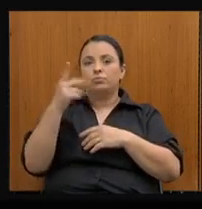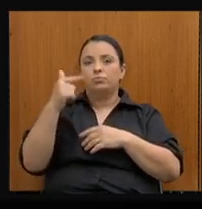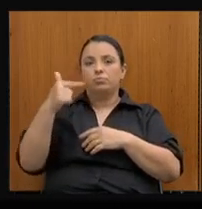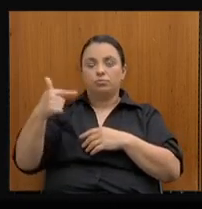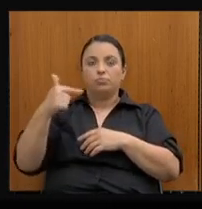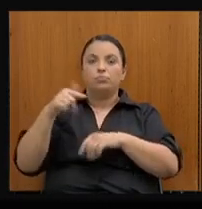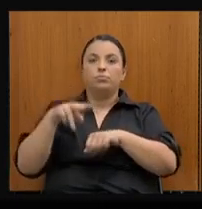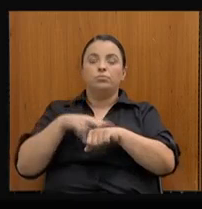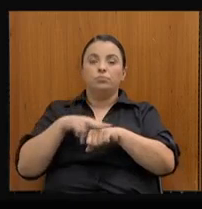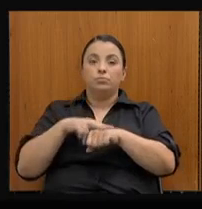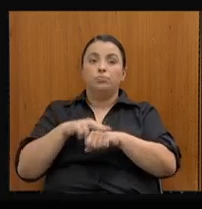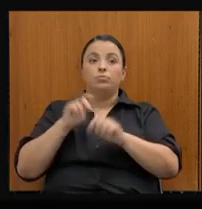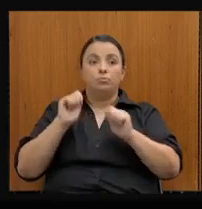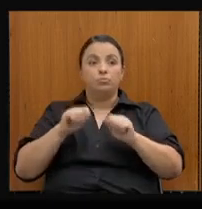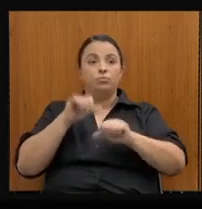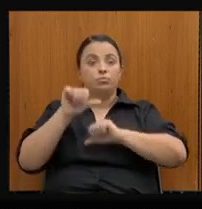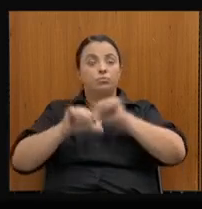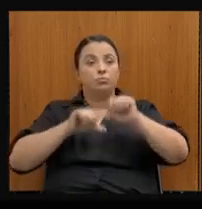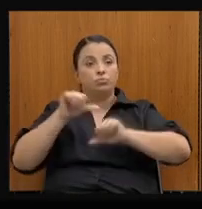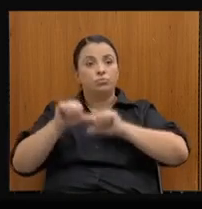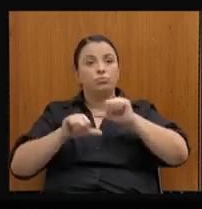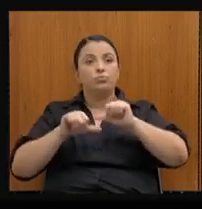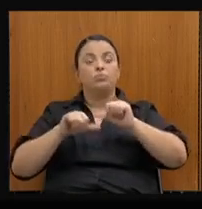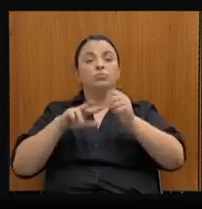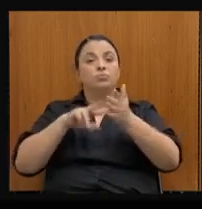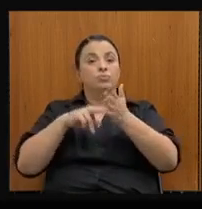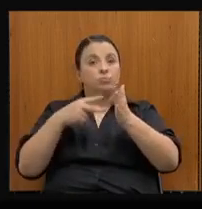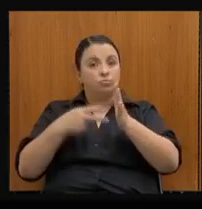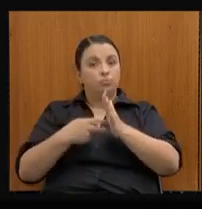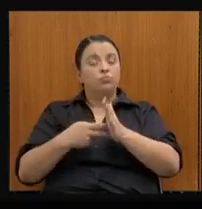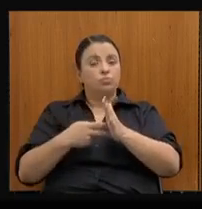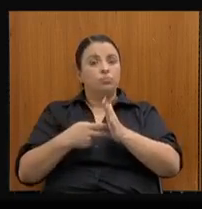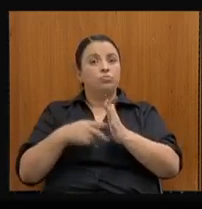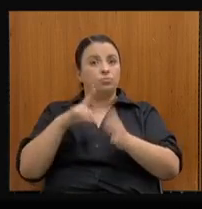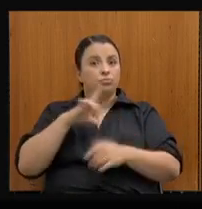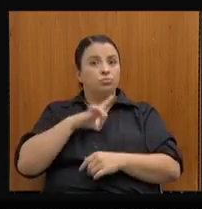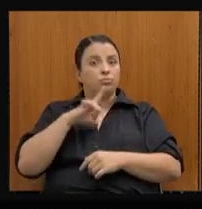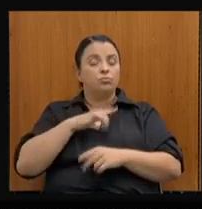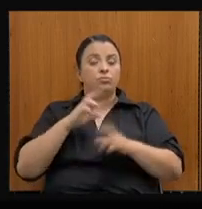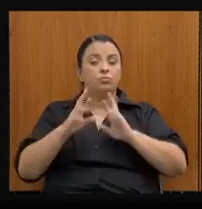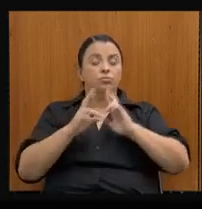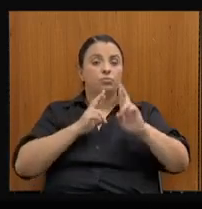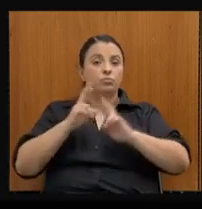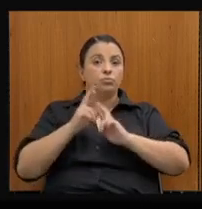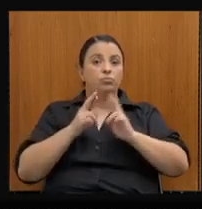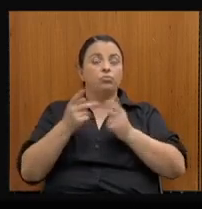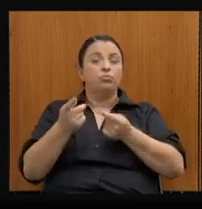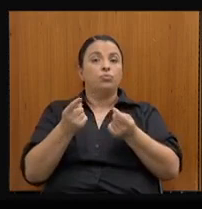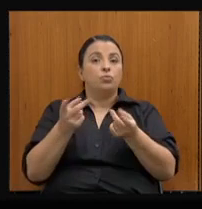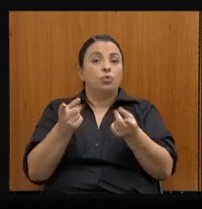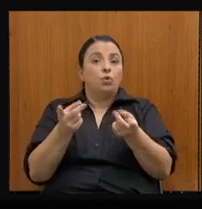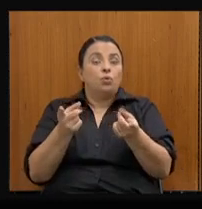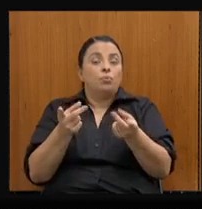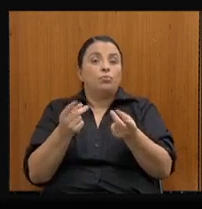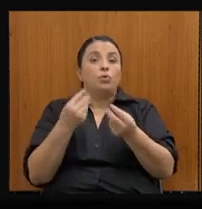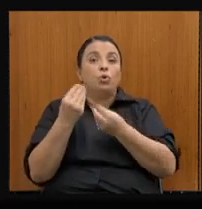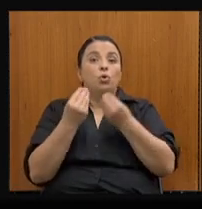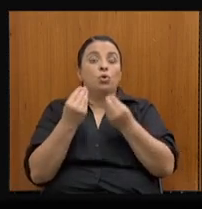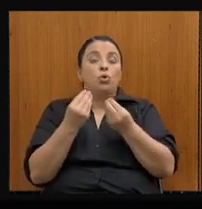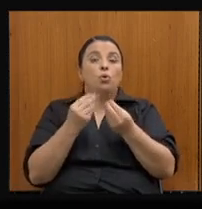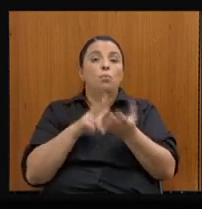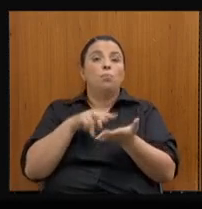mudar significativamente as relações e comerciais a forma como o Brasil se posiciona em relação ao resto do